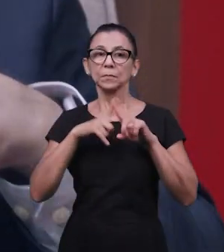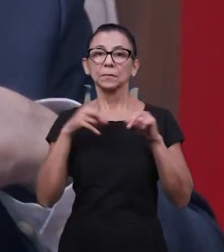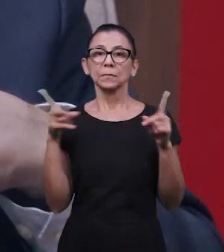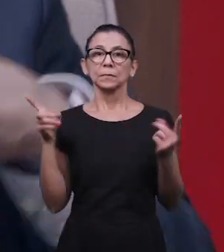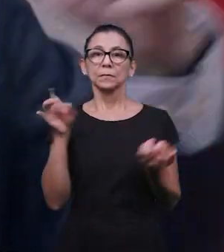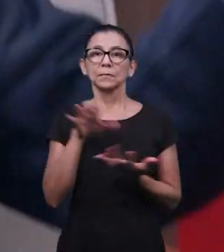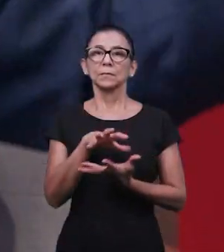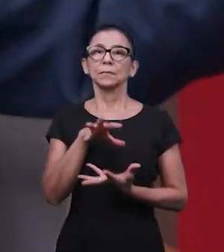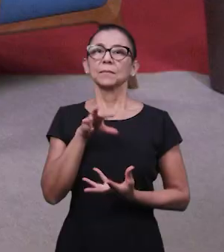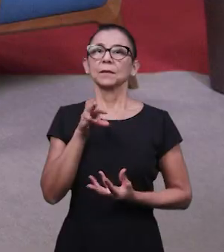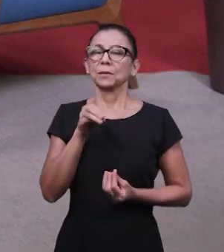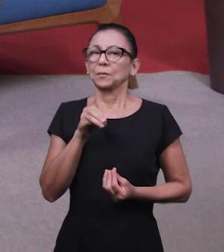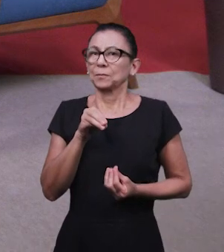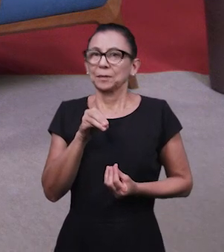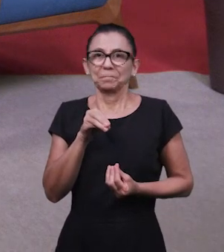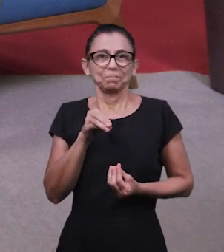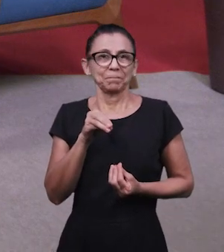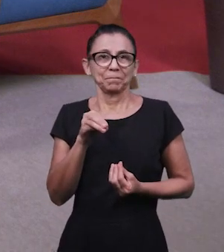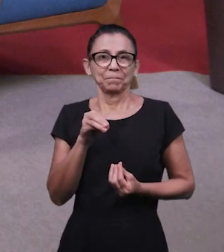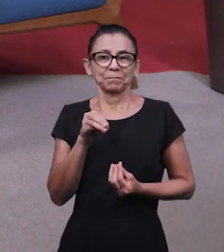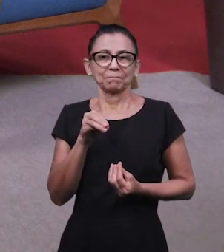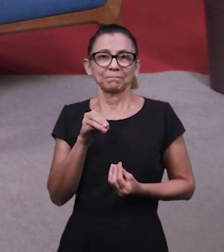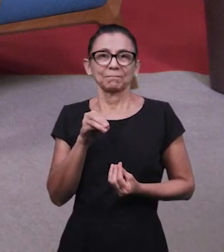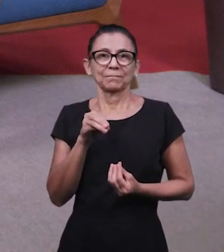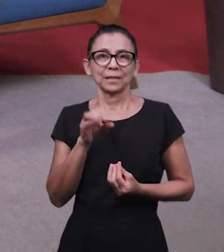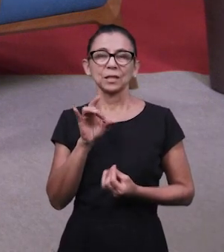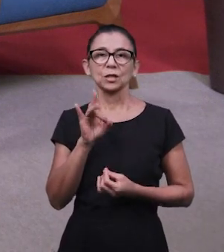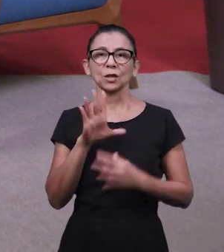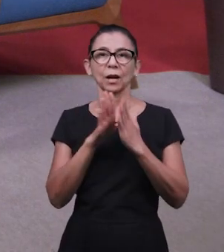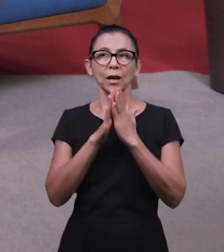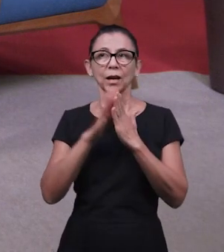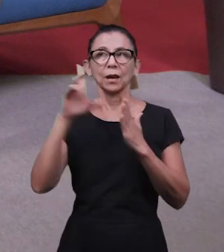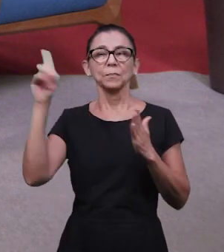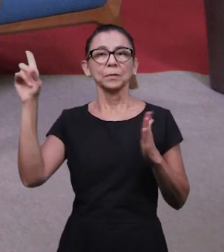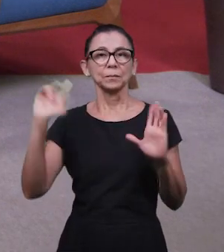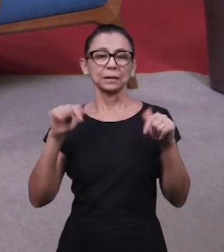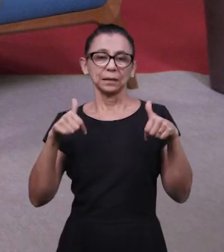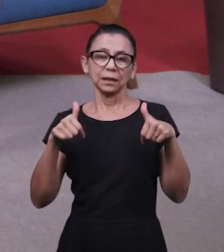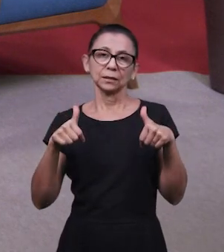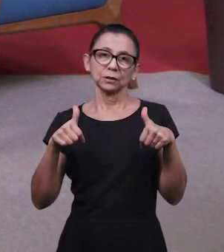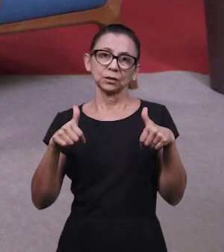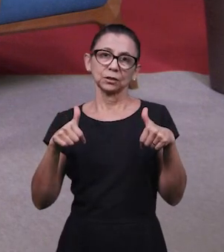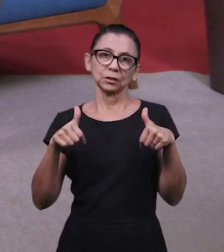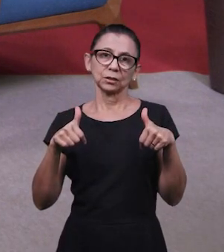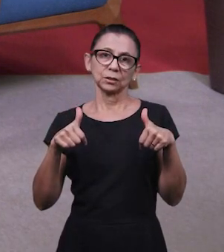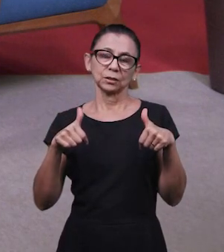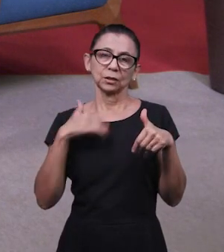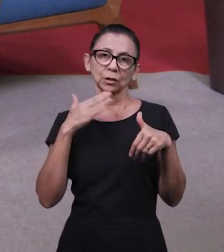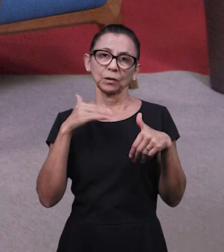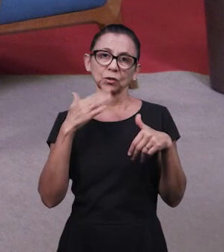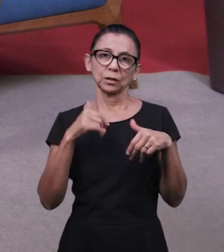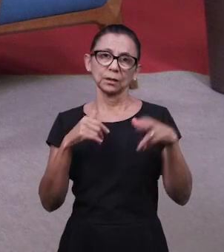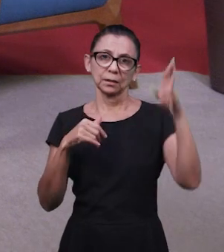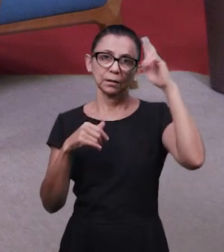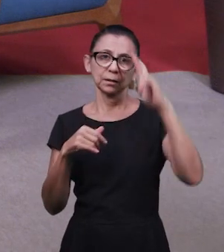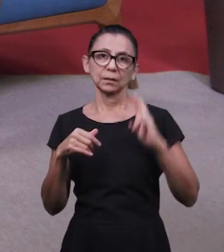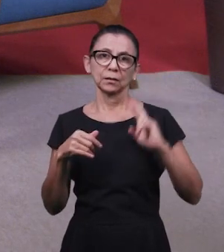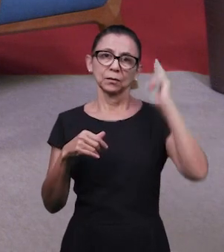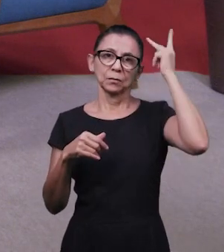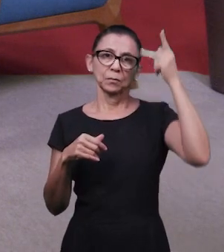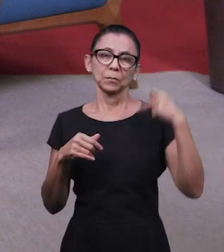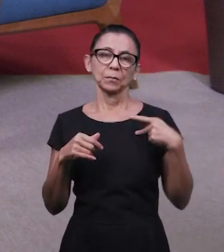tudo pode me ajudar socialmente, culturalmente, trazer e agregar, de certa forma, muitos valores.